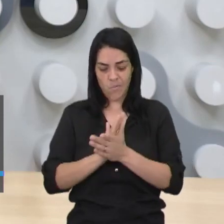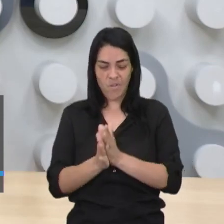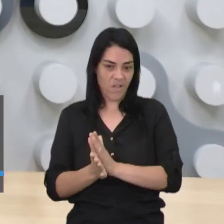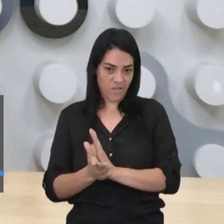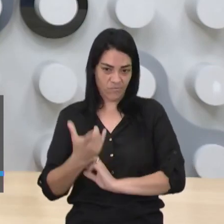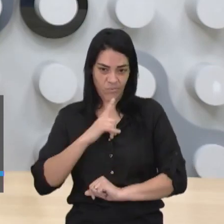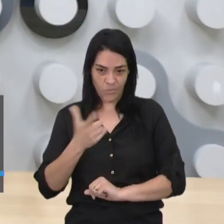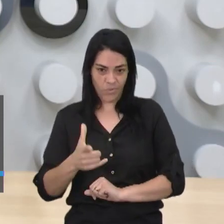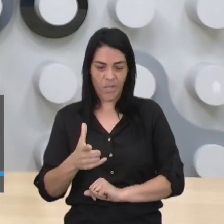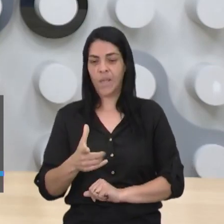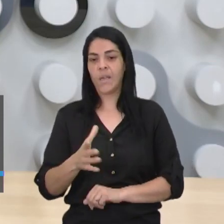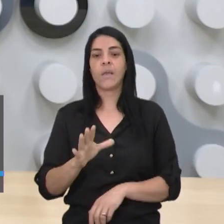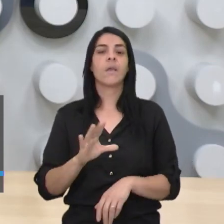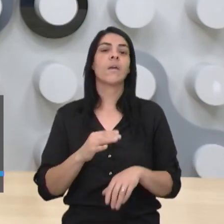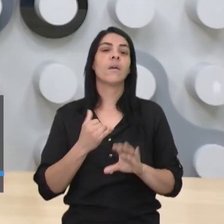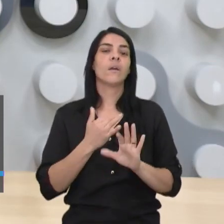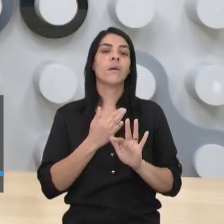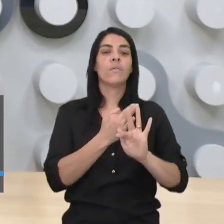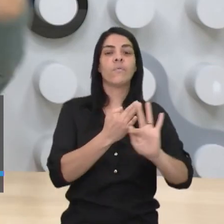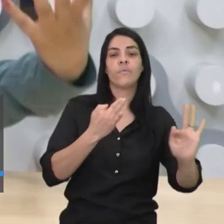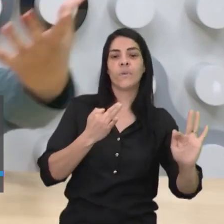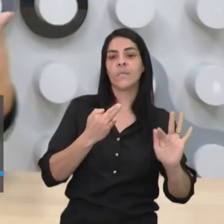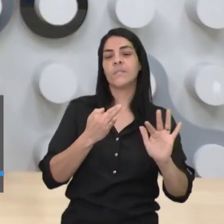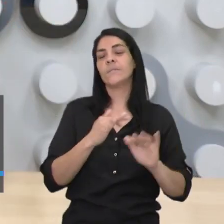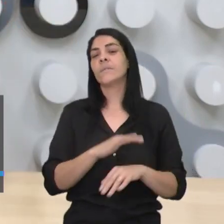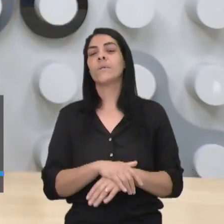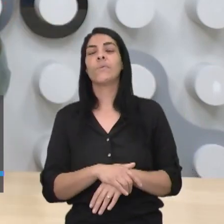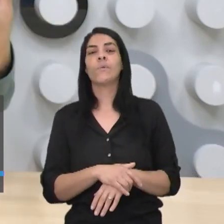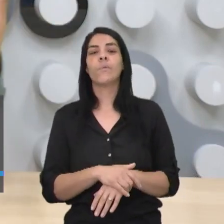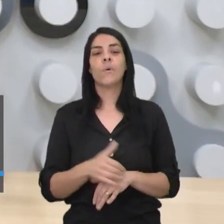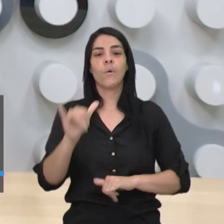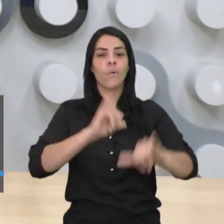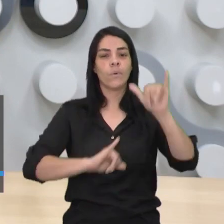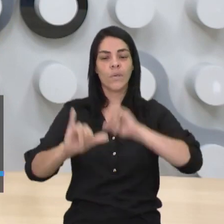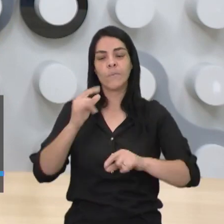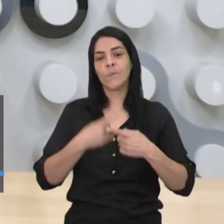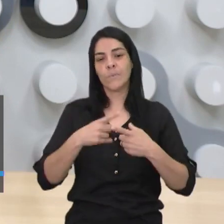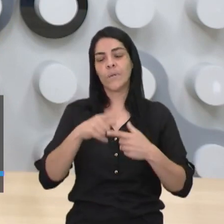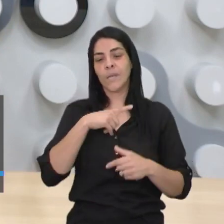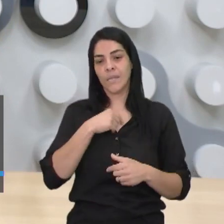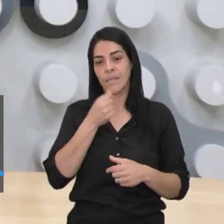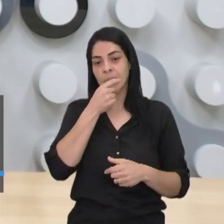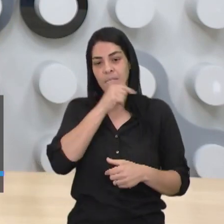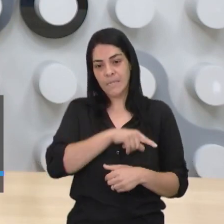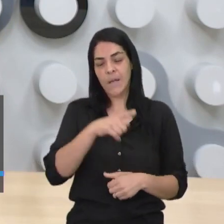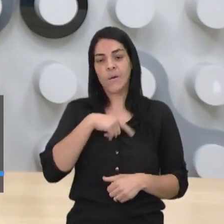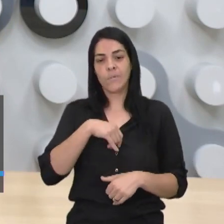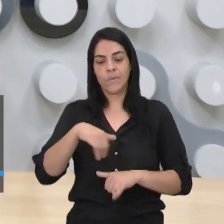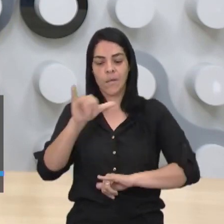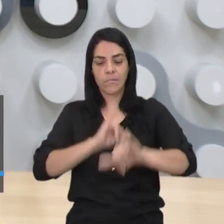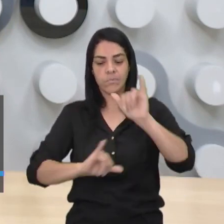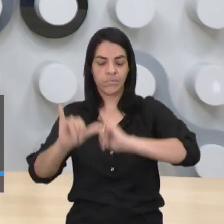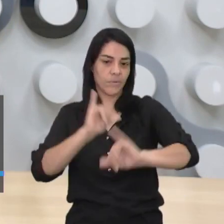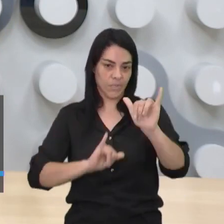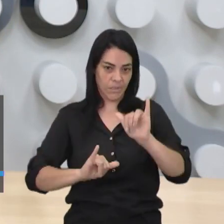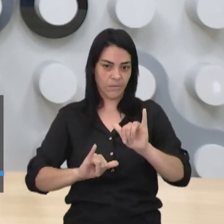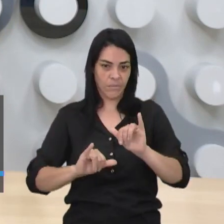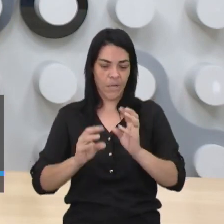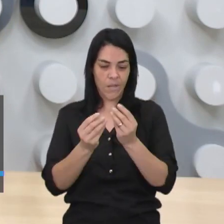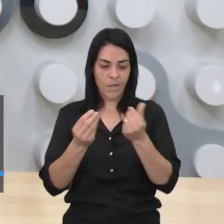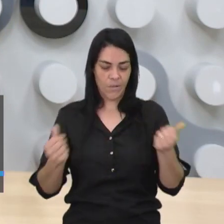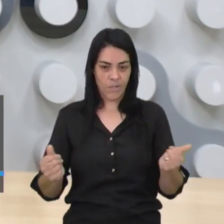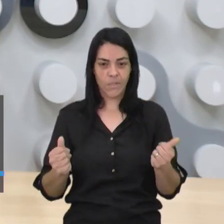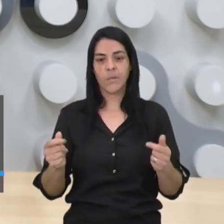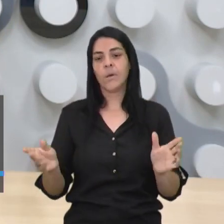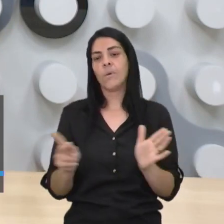né, físico ou químico provocado, porque ali você tem sais, você tem reações químicas que pode acontecer com esses materiais, tá